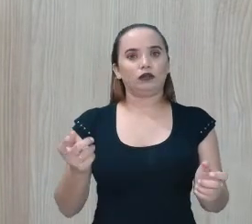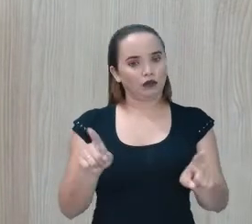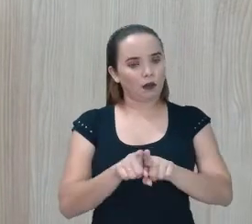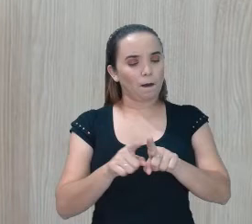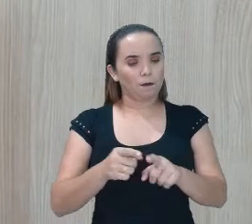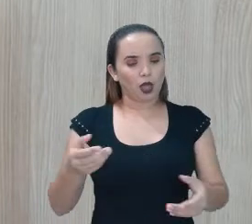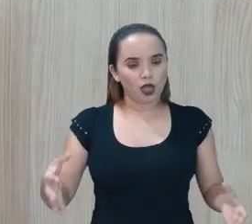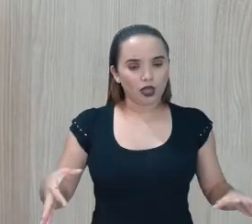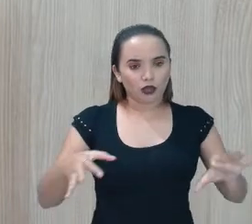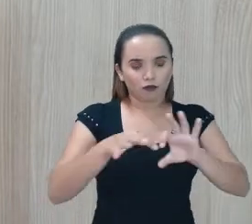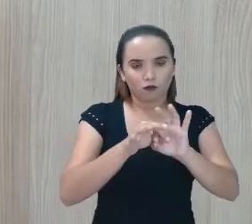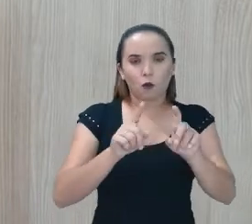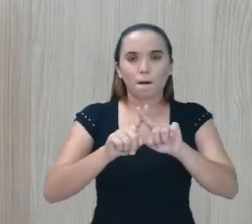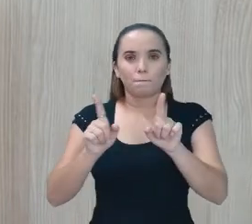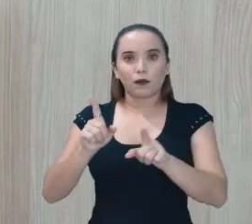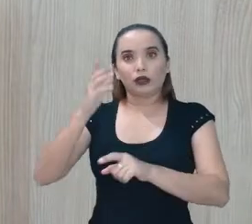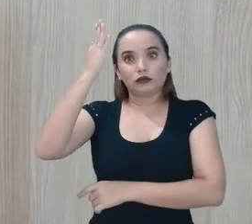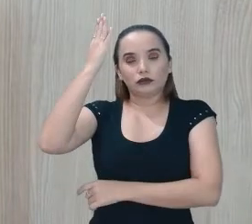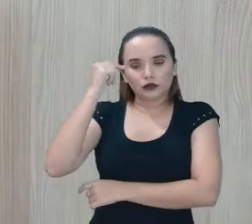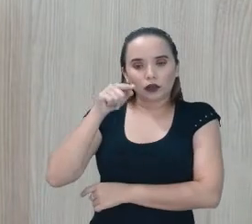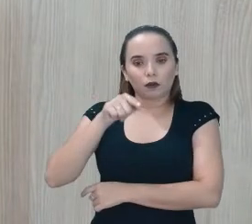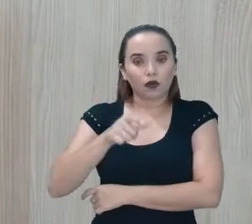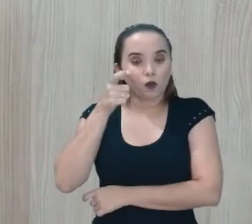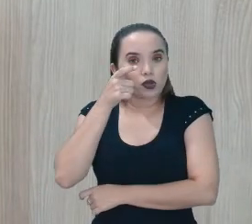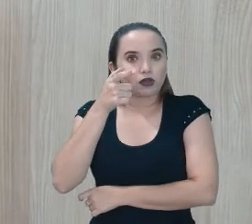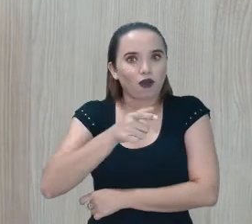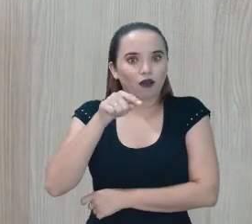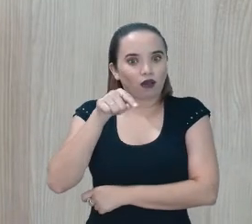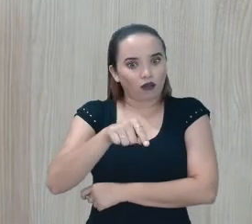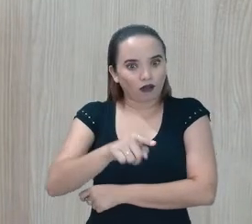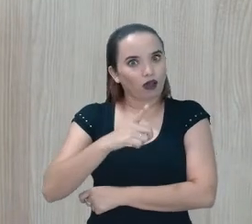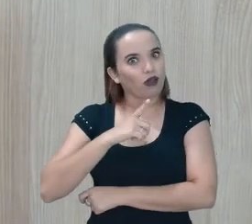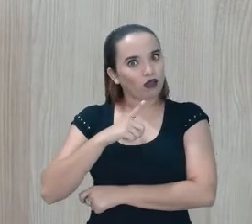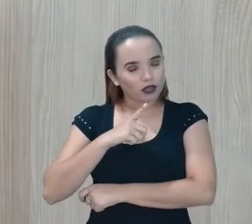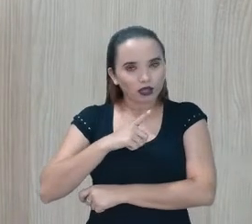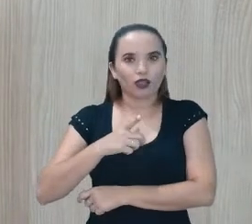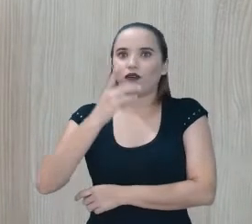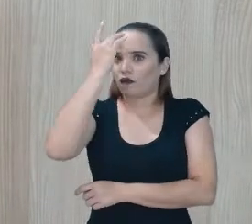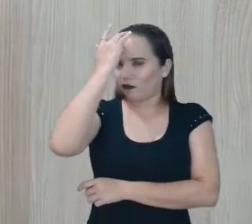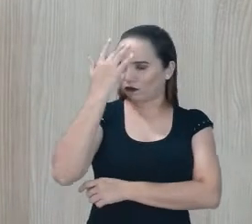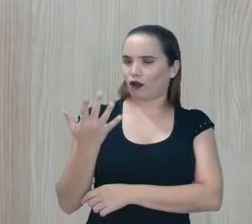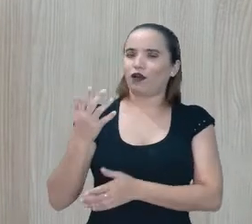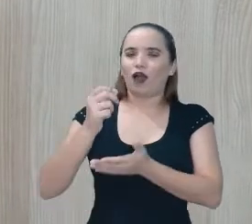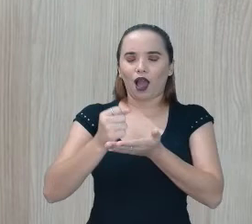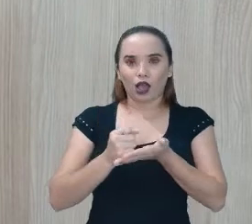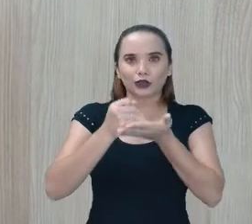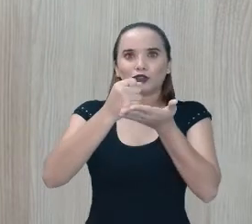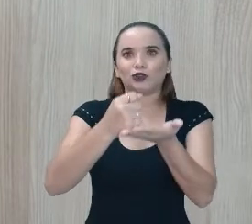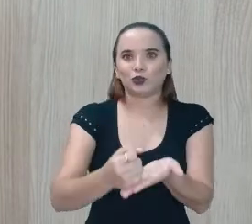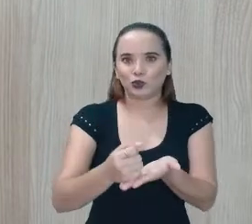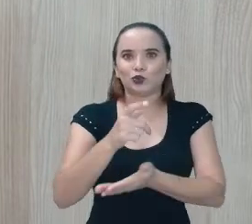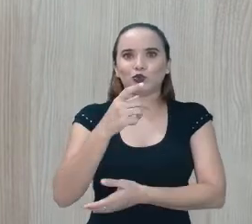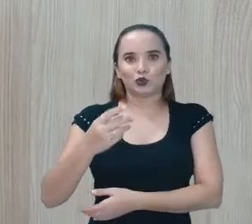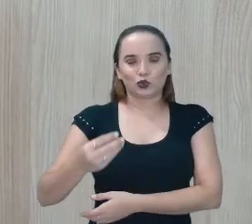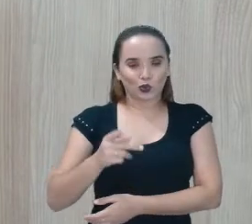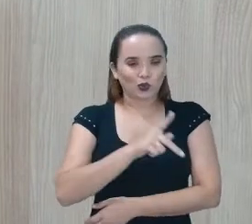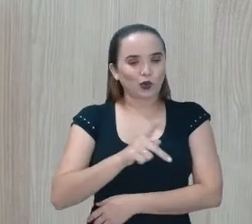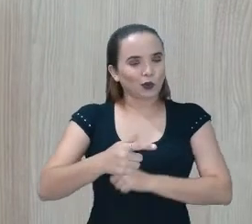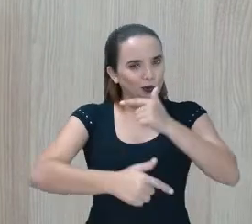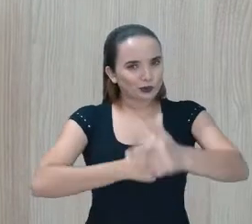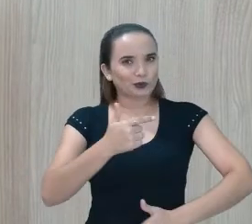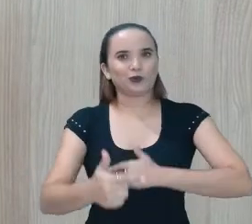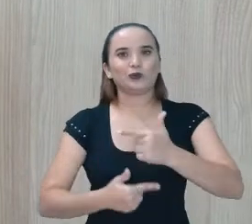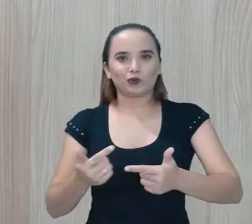saber do interesse dessa criança vai facilitar muito a vida do professor, no sentido de repassar essas informações